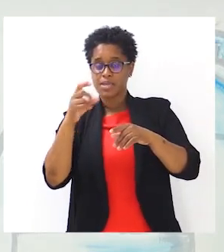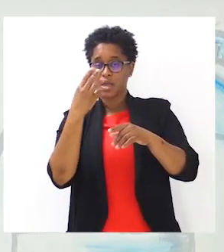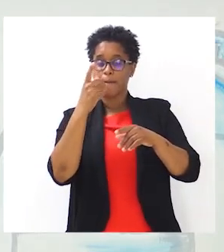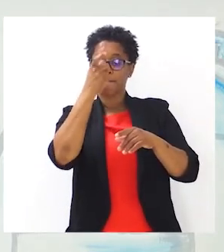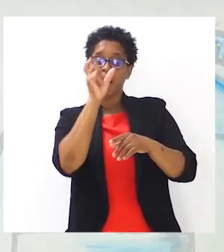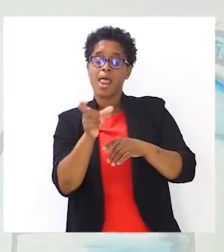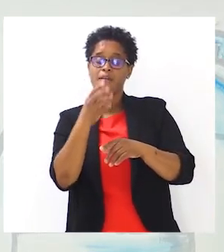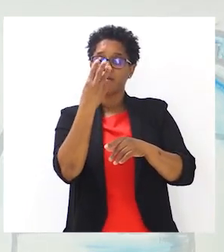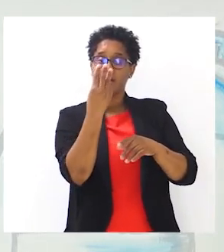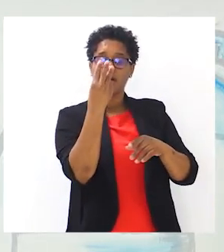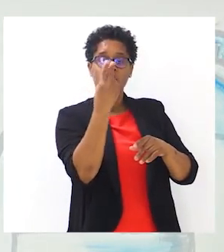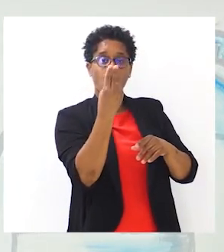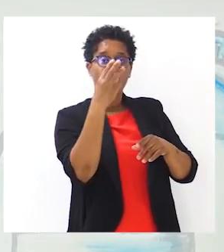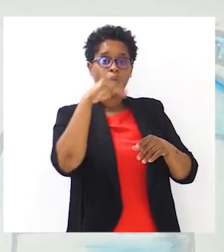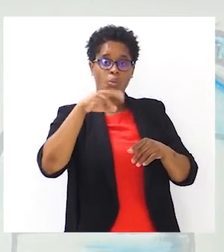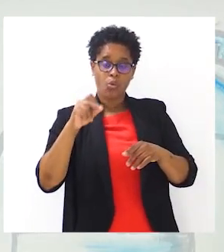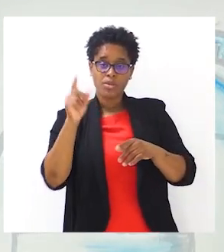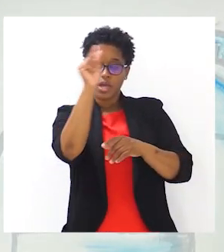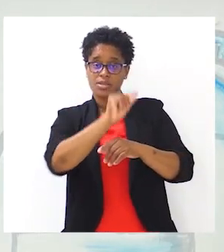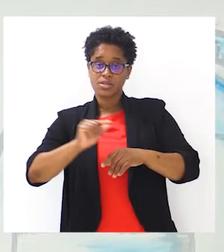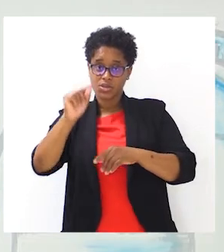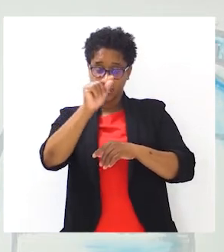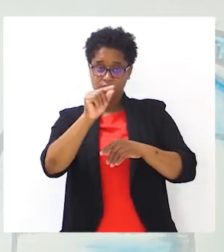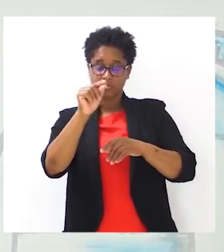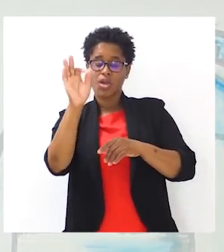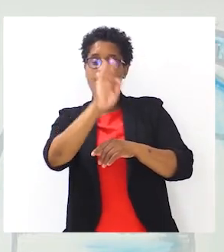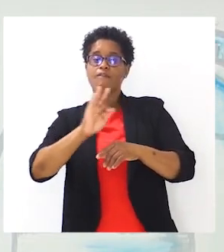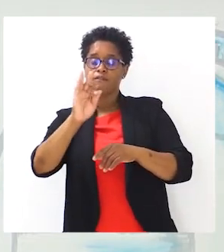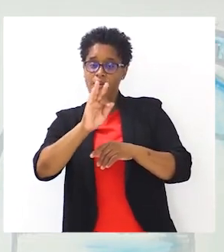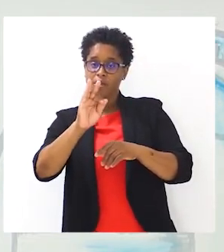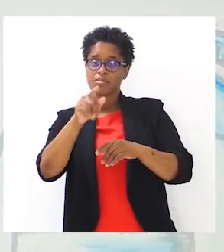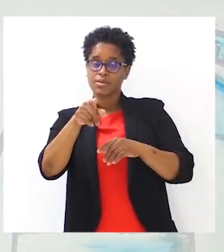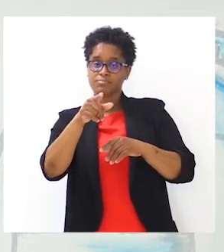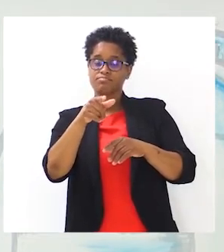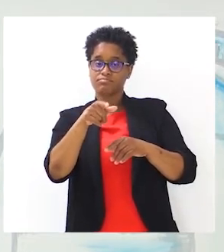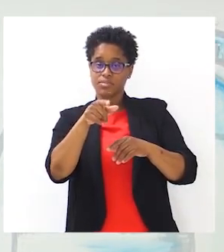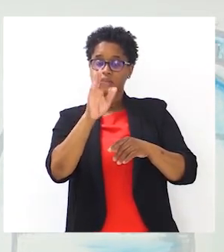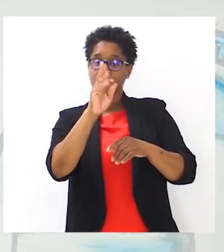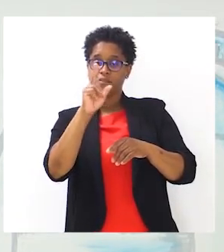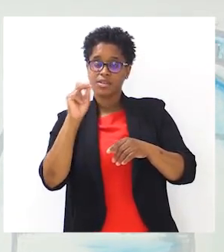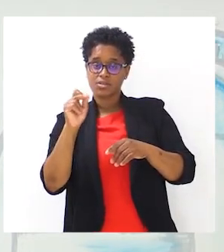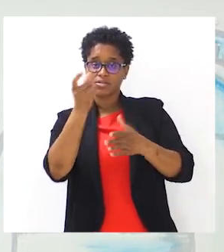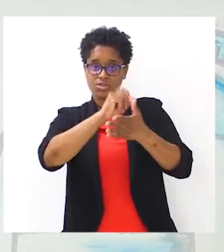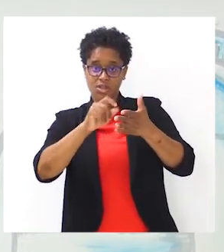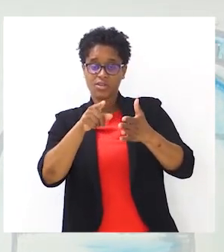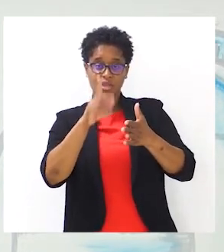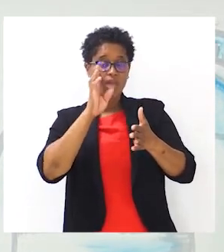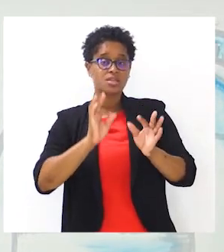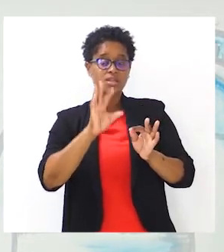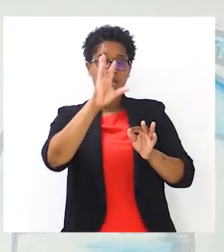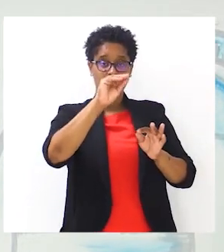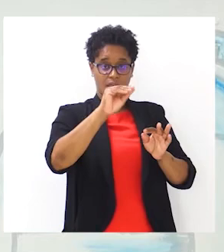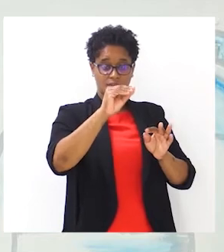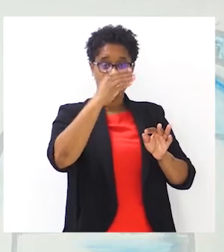circulada, sob a forma de fração, representa-se assim, 10 décimos. Esse 10 décimos é